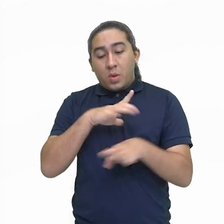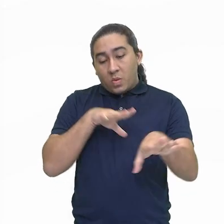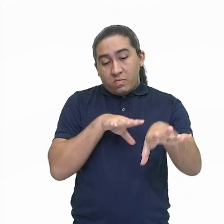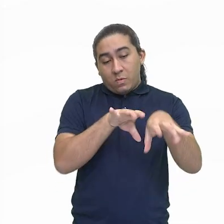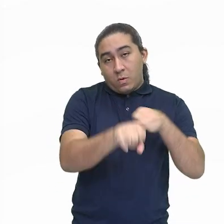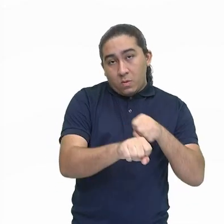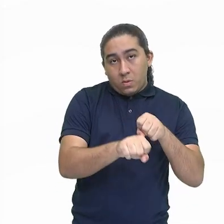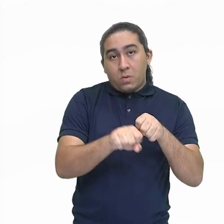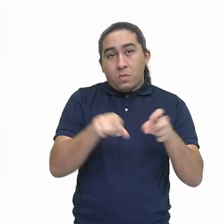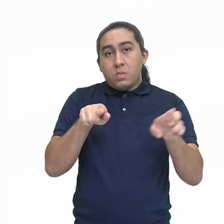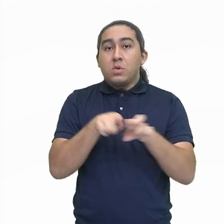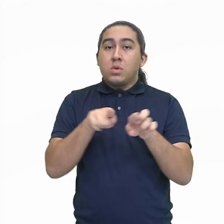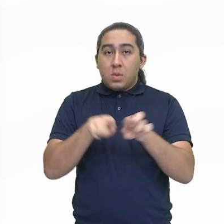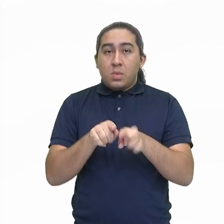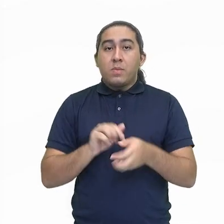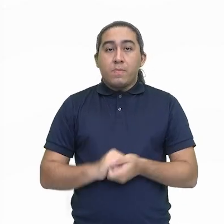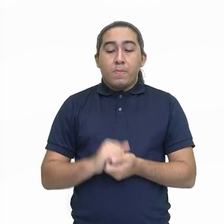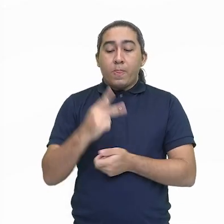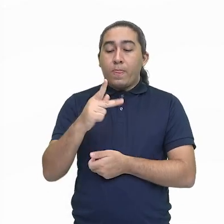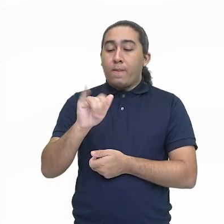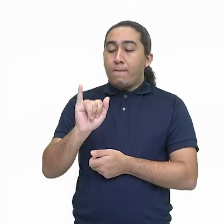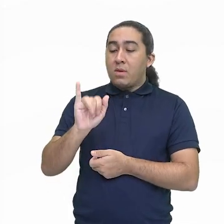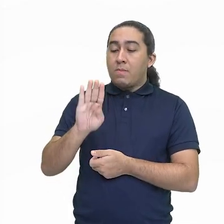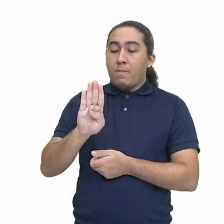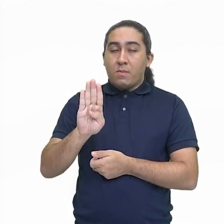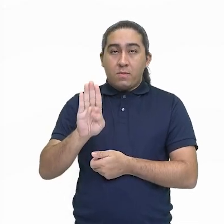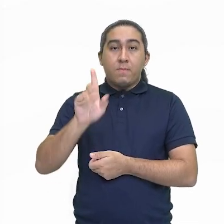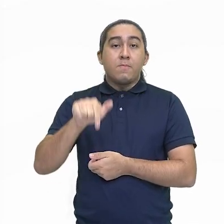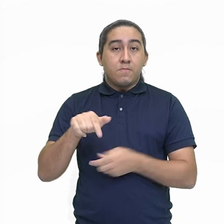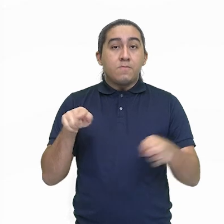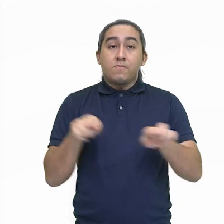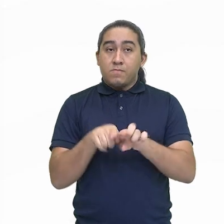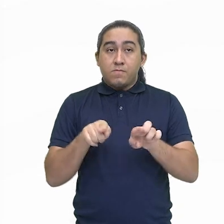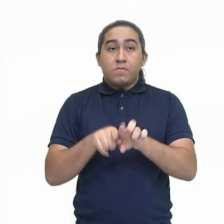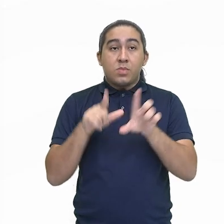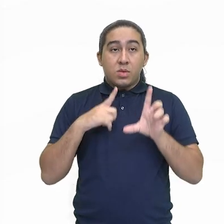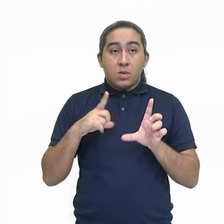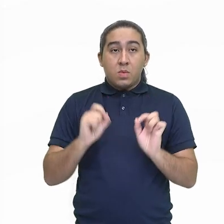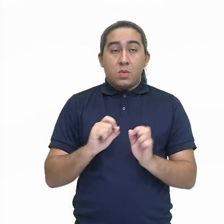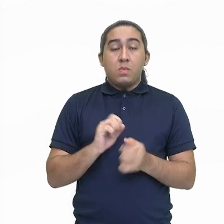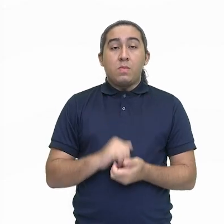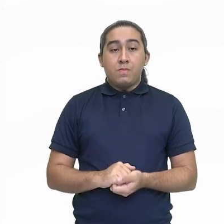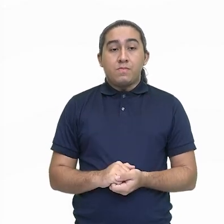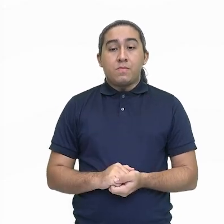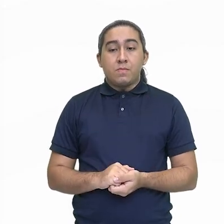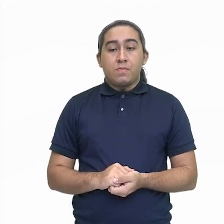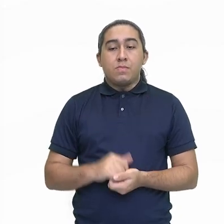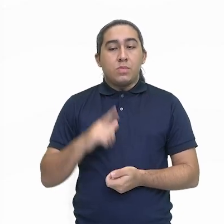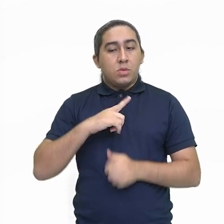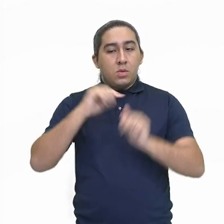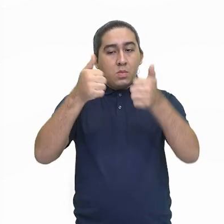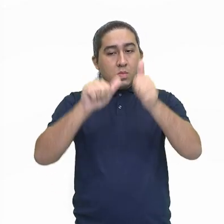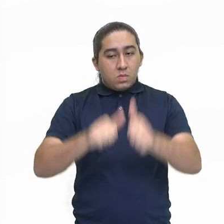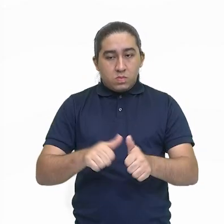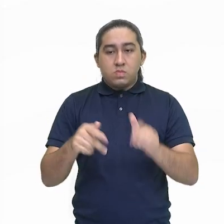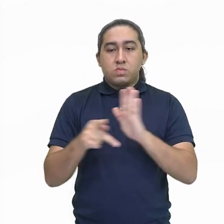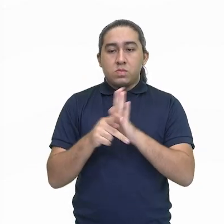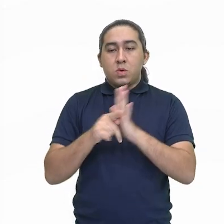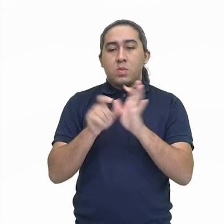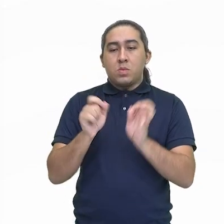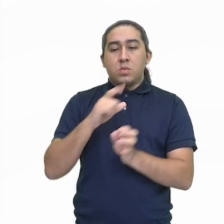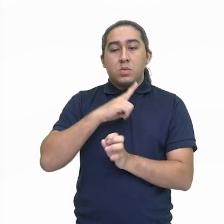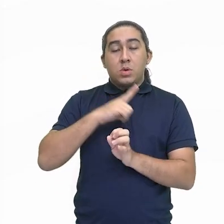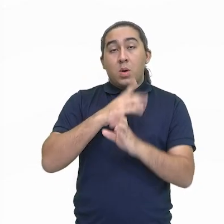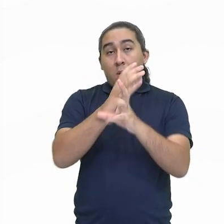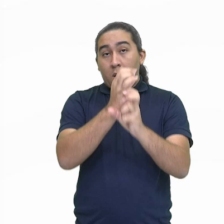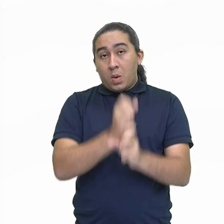estudos. O PIB, ele vai fazer ali uma breve análise, tirar essa